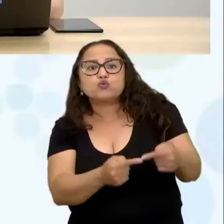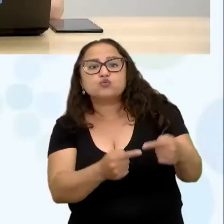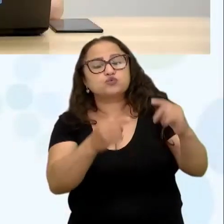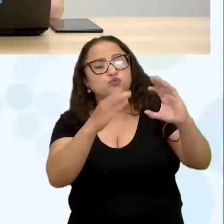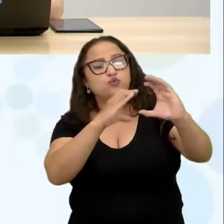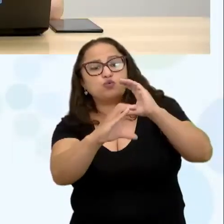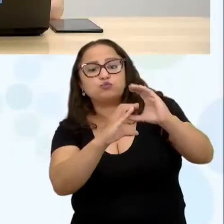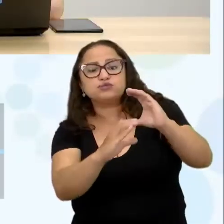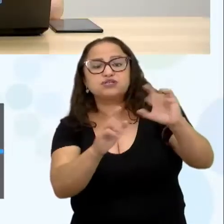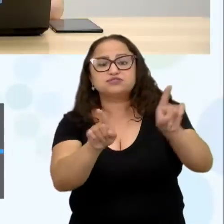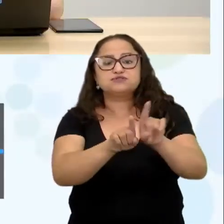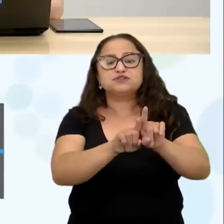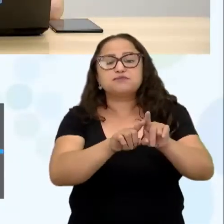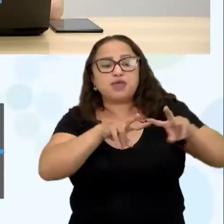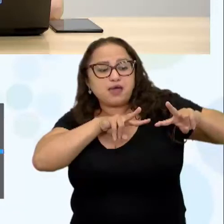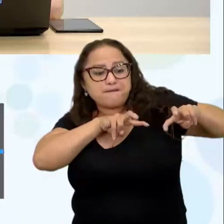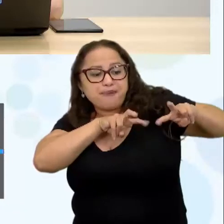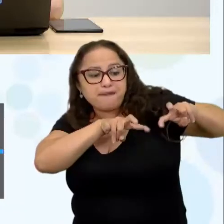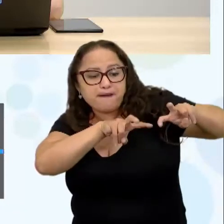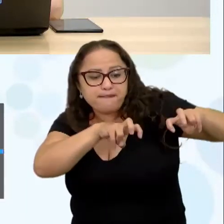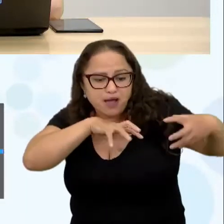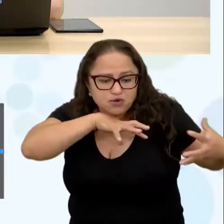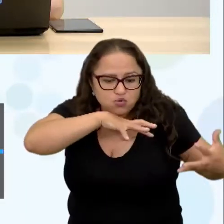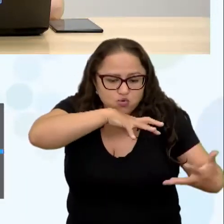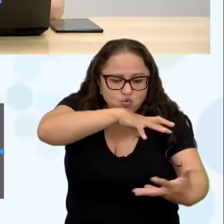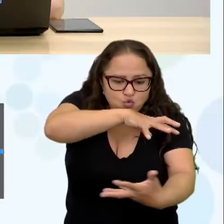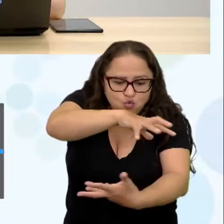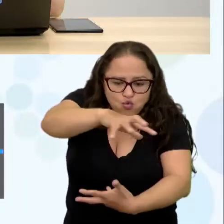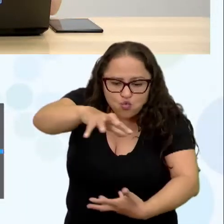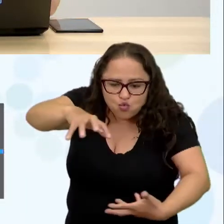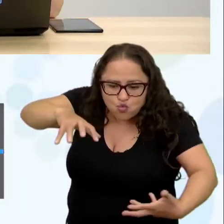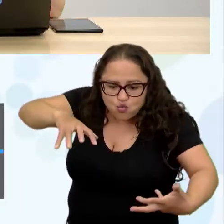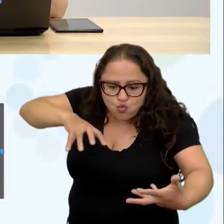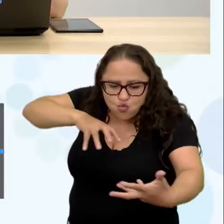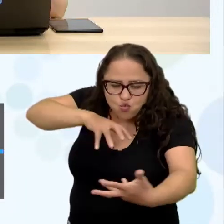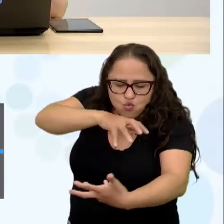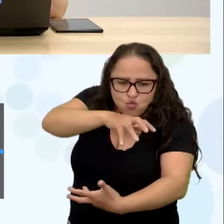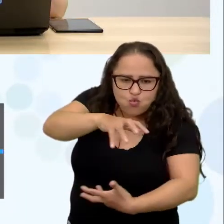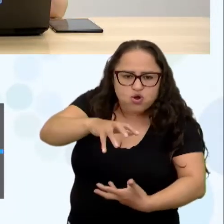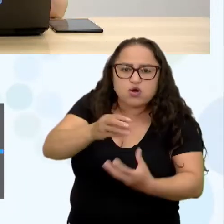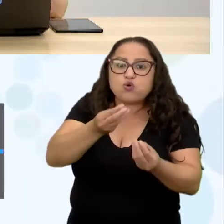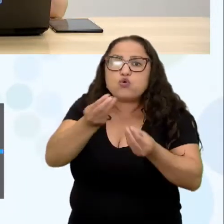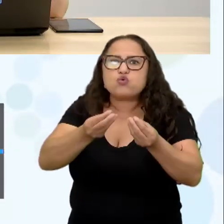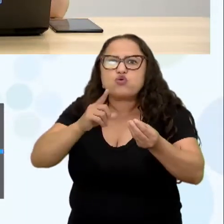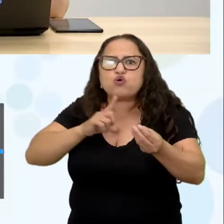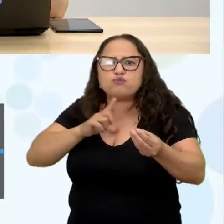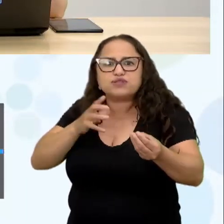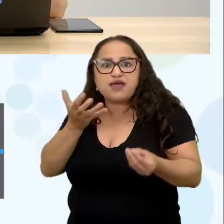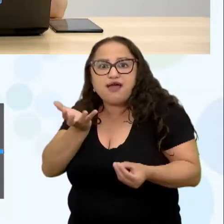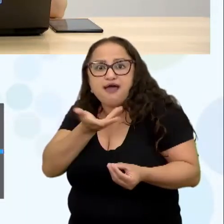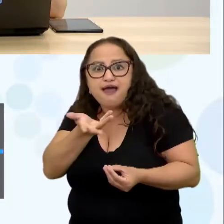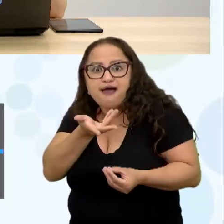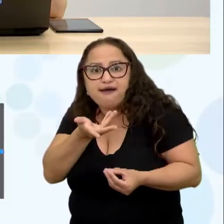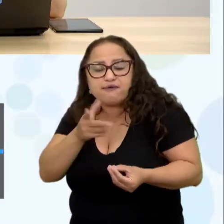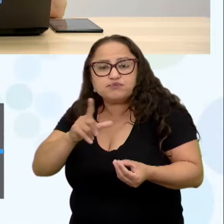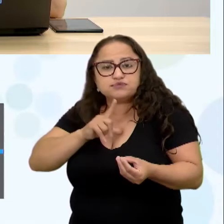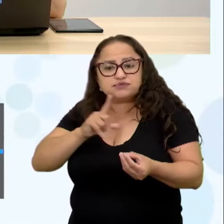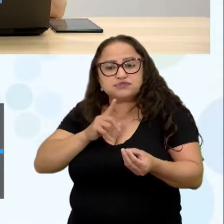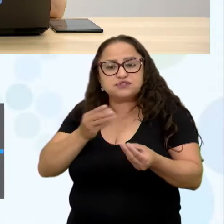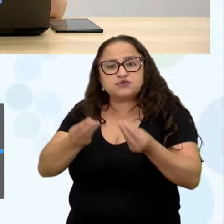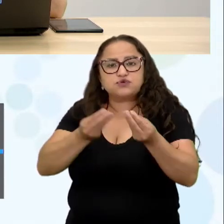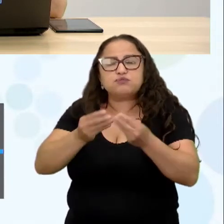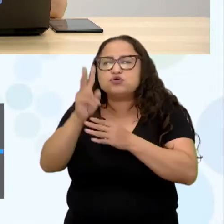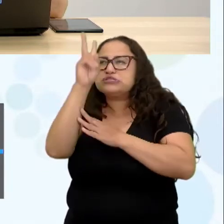Comunicação. A questão da exploração espacial, né? Que ele falou exploração espacial, né? Exatamente. A corrida espacial, né? Se a gente relacioná-la também com o